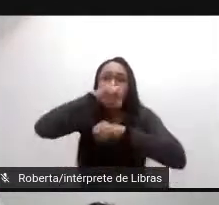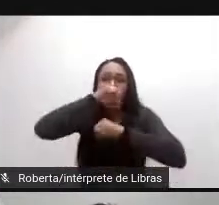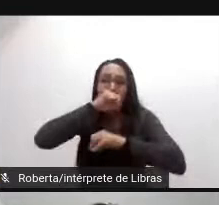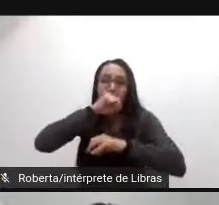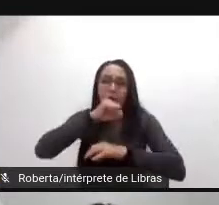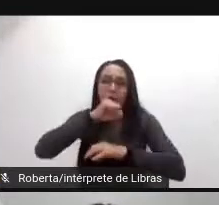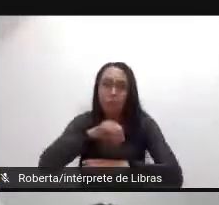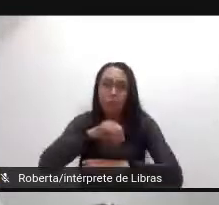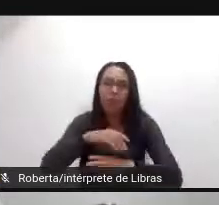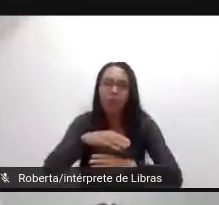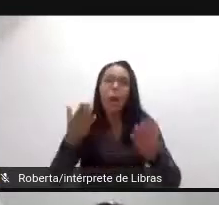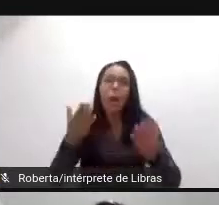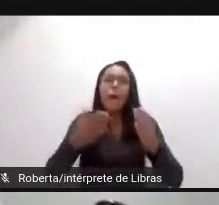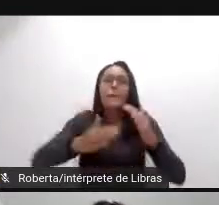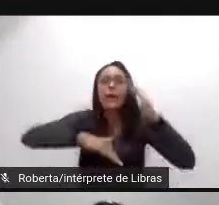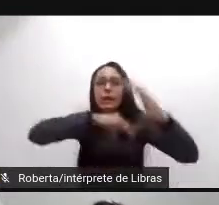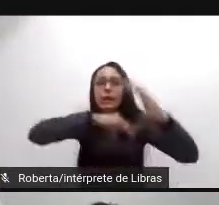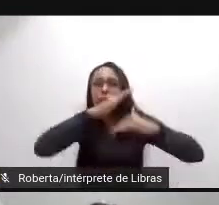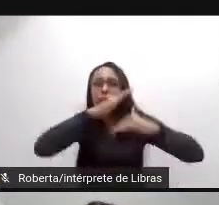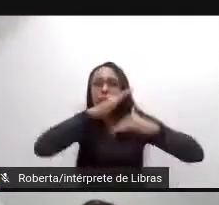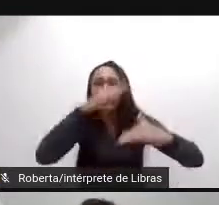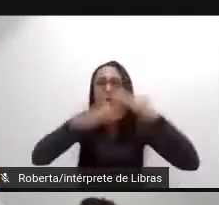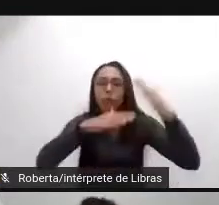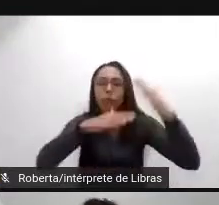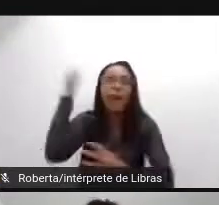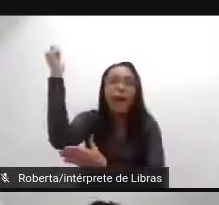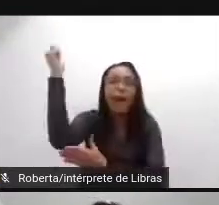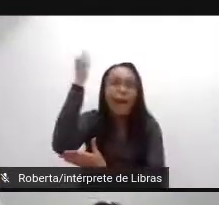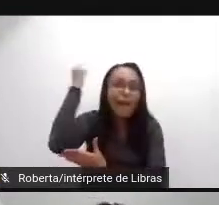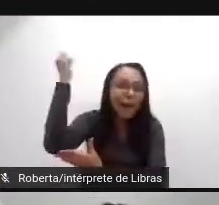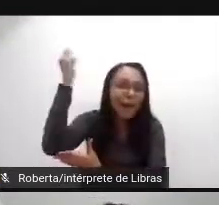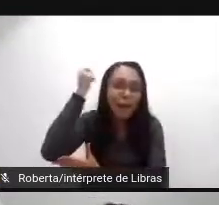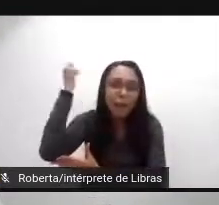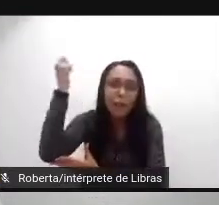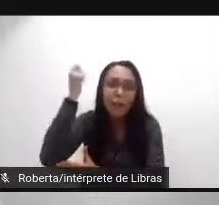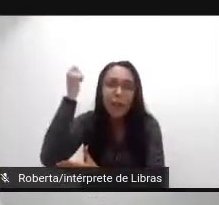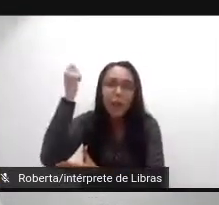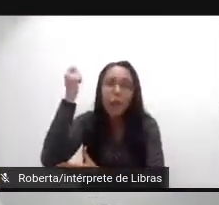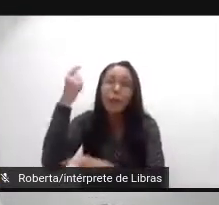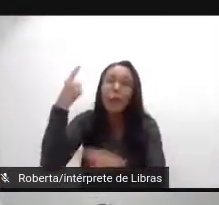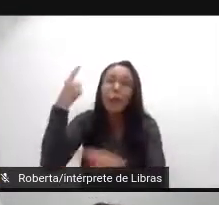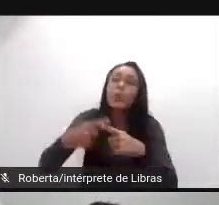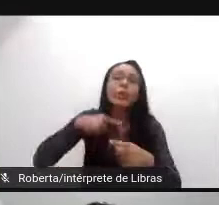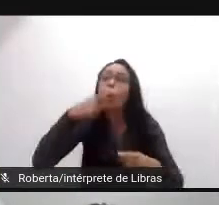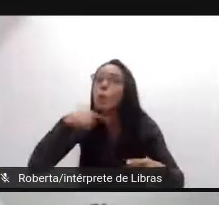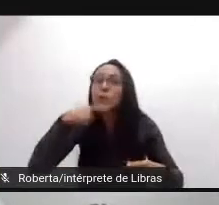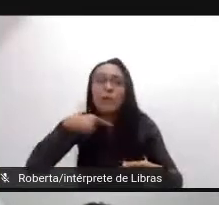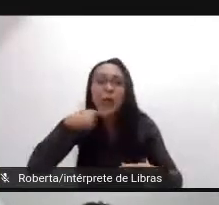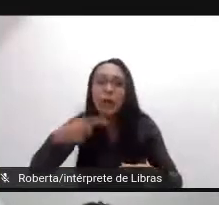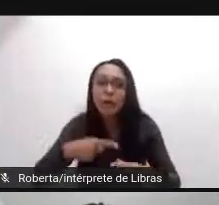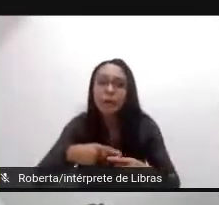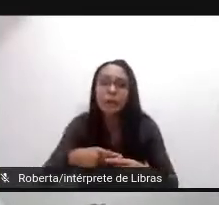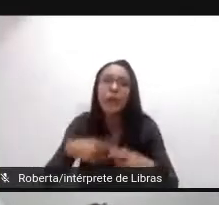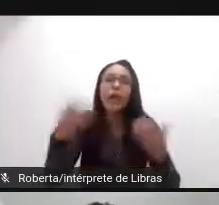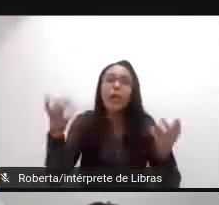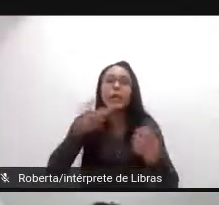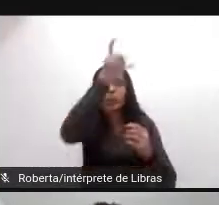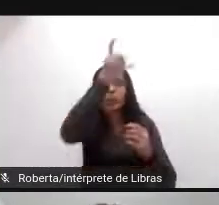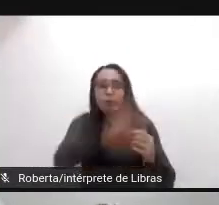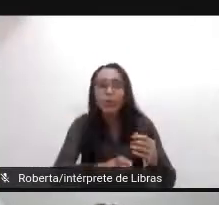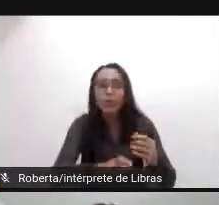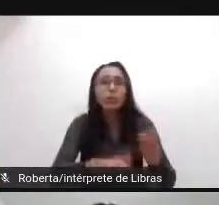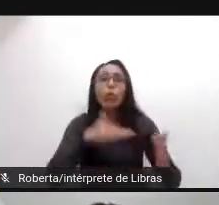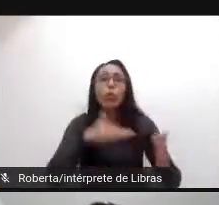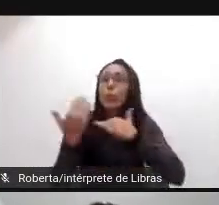síndrome respiratória aguda grave, que é a versão grave dessa Covid-19, podendo levar os indivíduos a óbito,